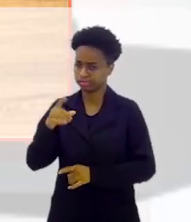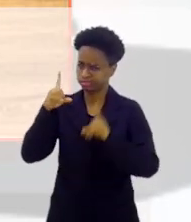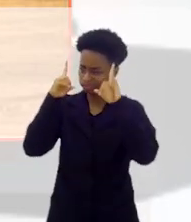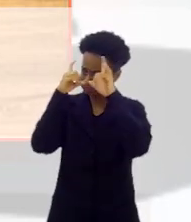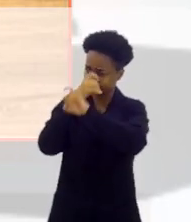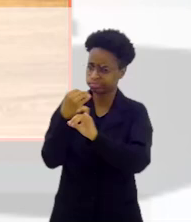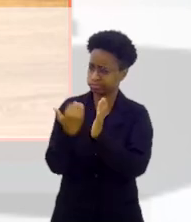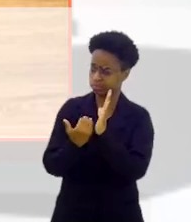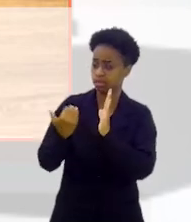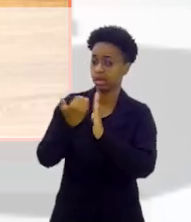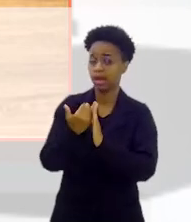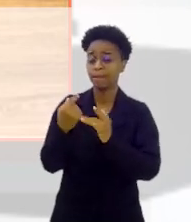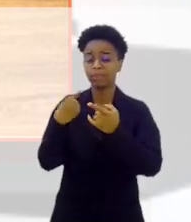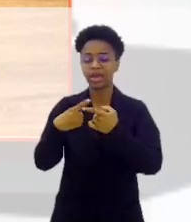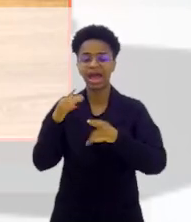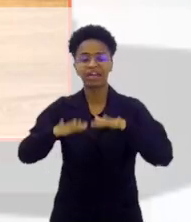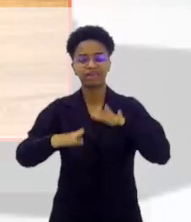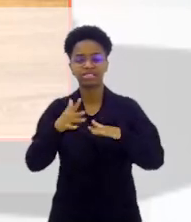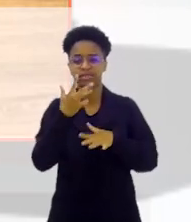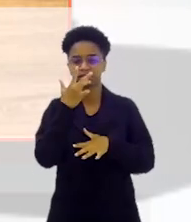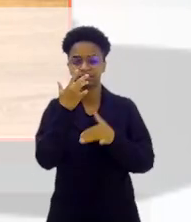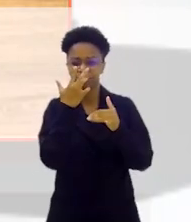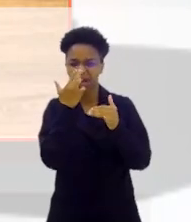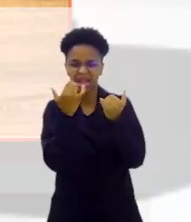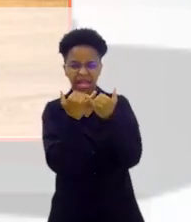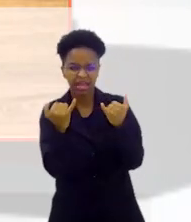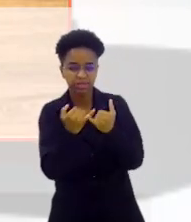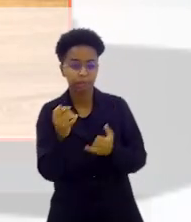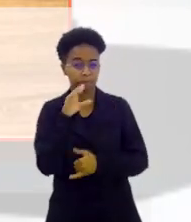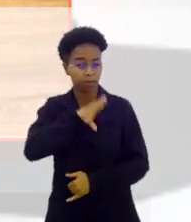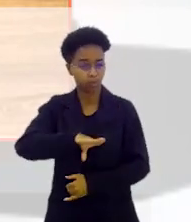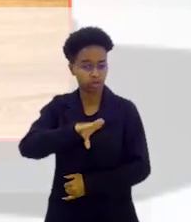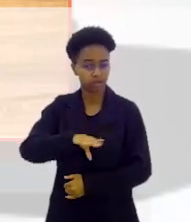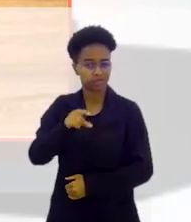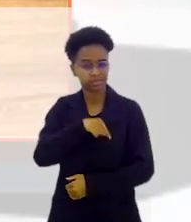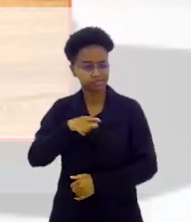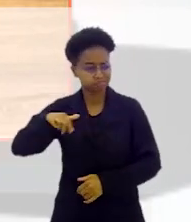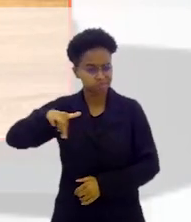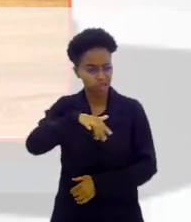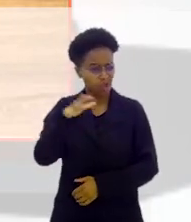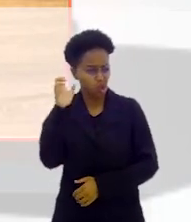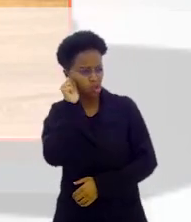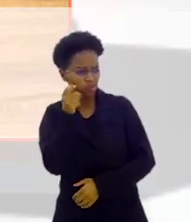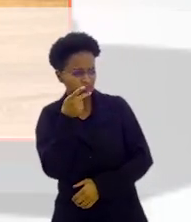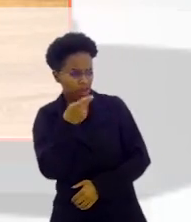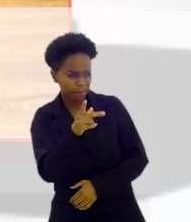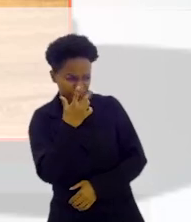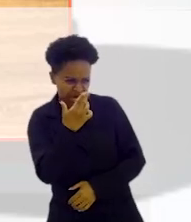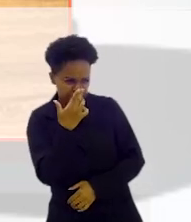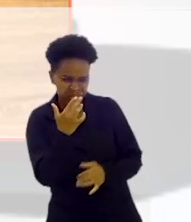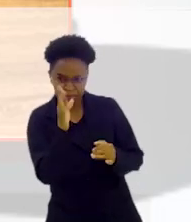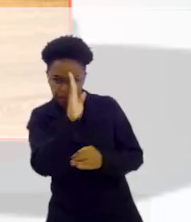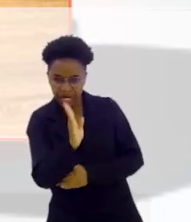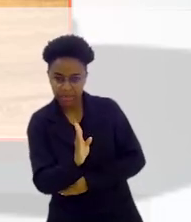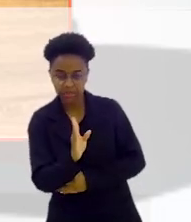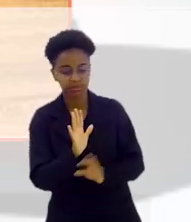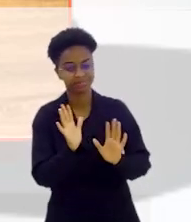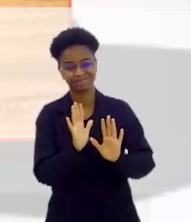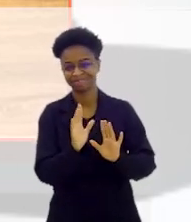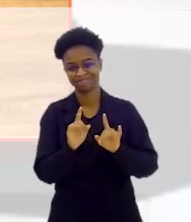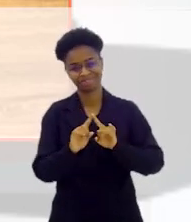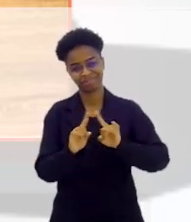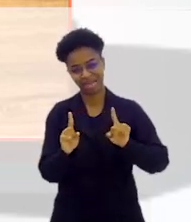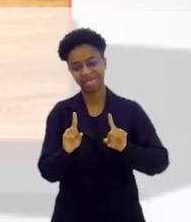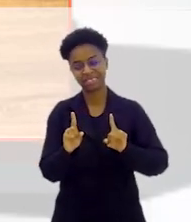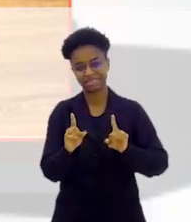muito difícil. É um idioma que, inclusive, soa português. Às vezes, você passa na rua, escuta um russo falar, você fala, é brasileiro?